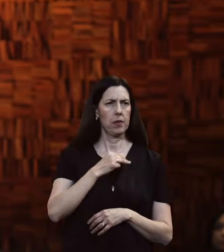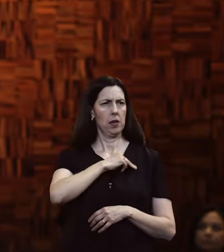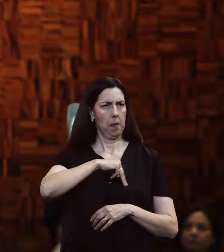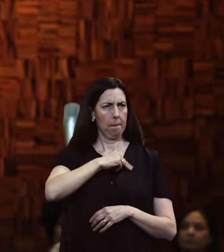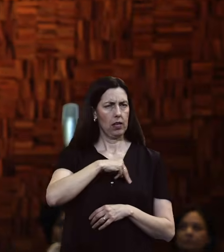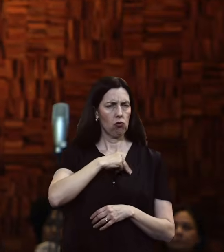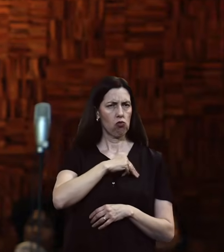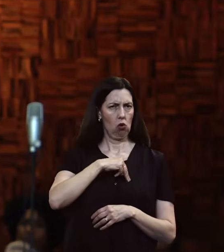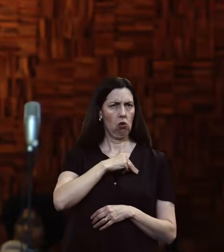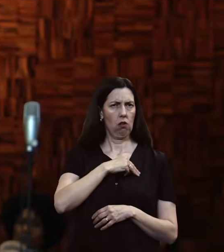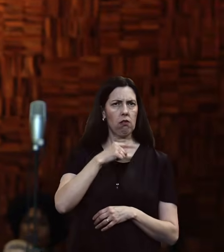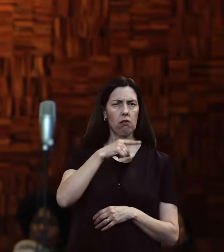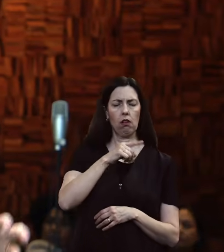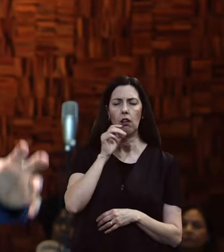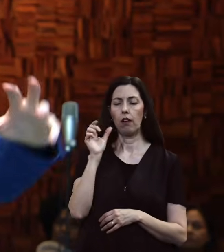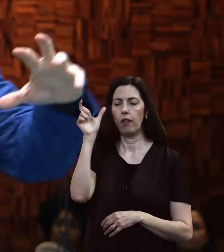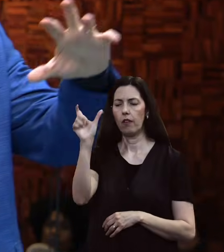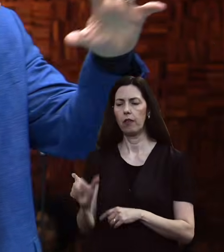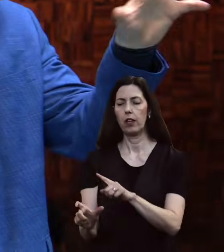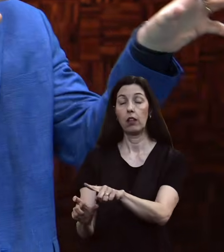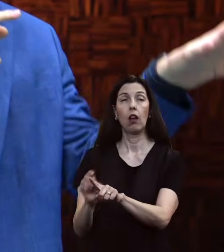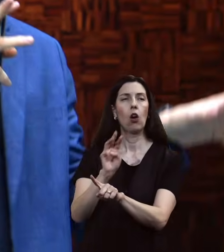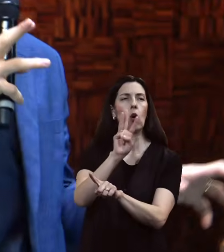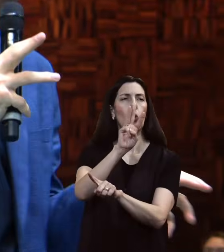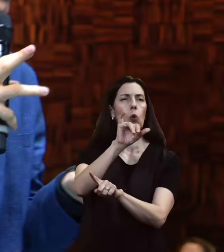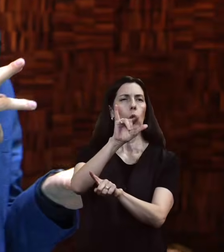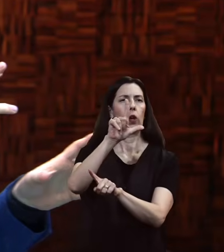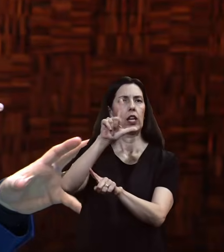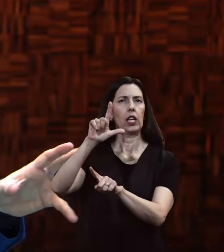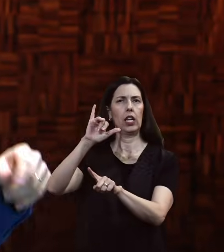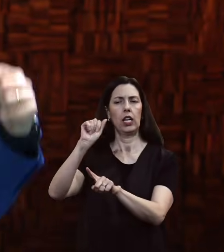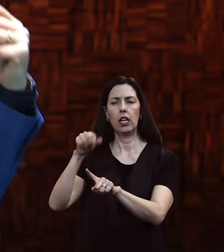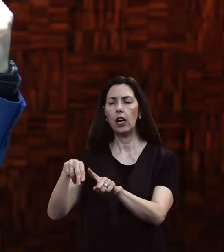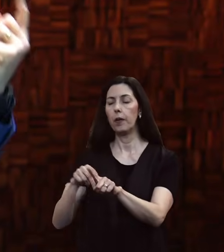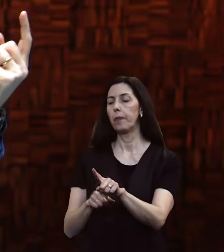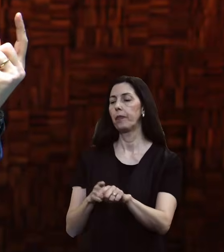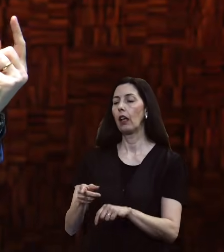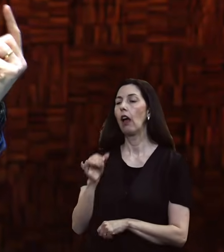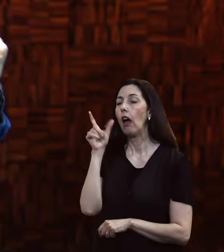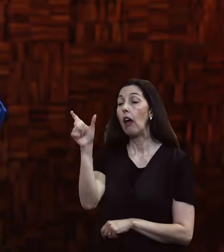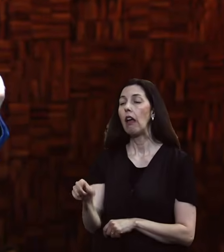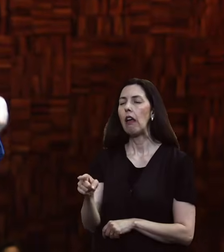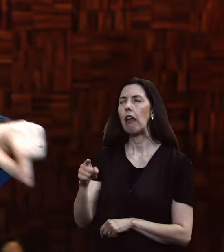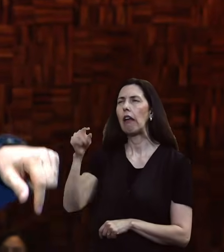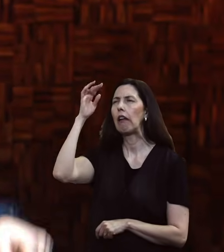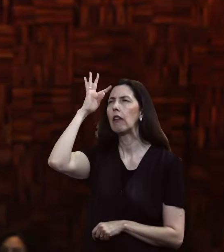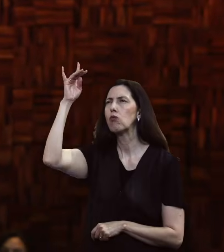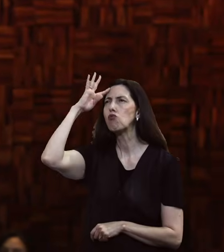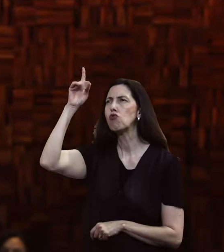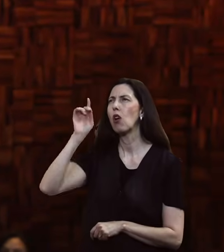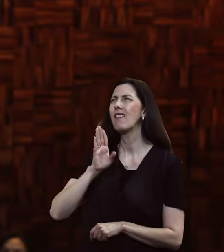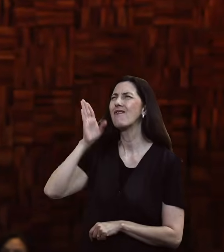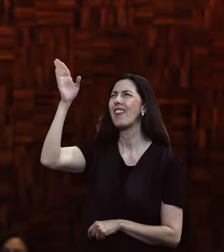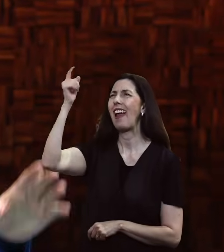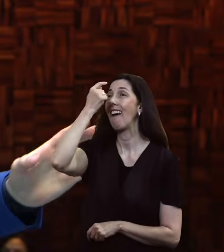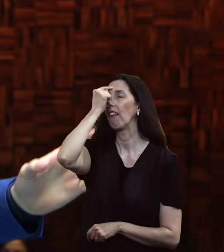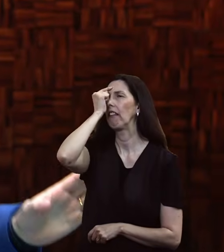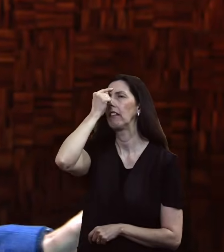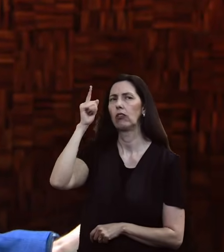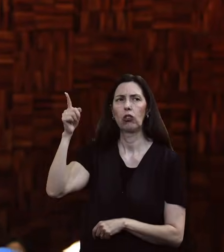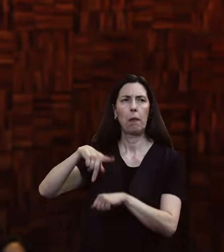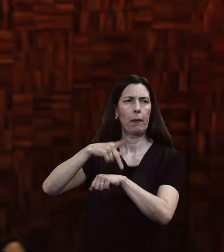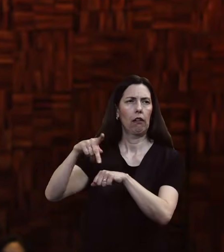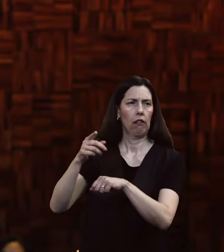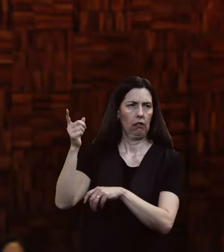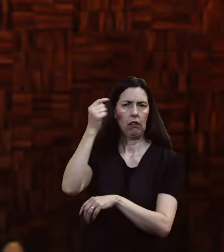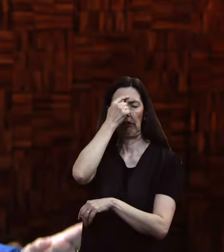às Índias. A história conta que numa reunião, um dos líderes da sua denominação levantou e